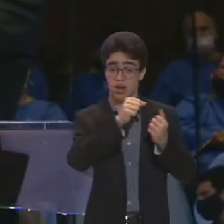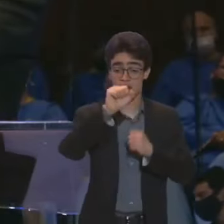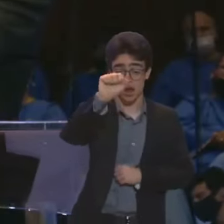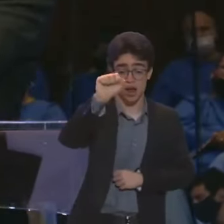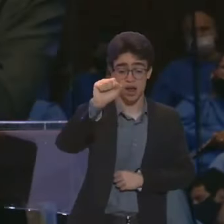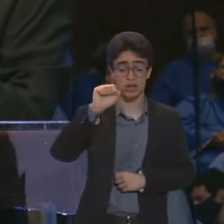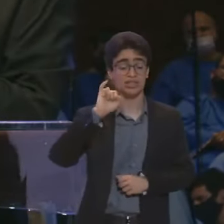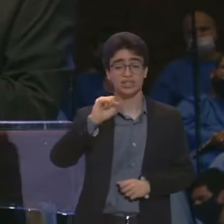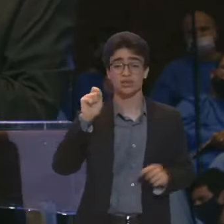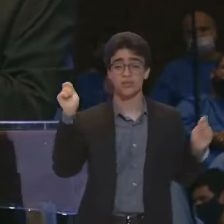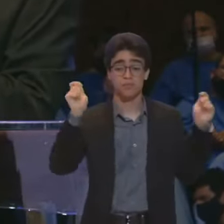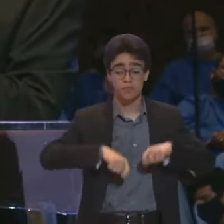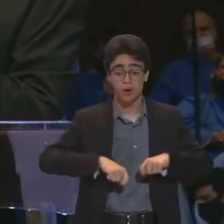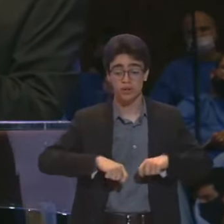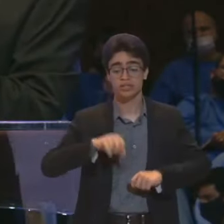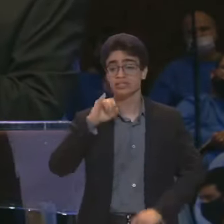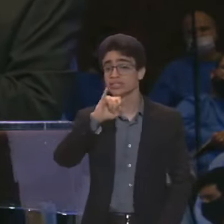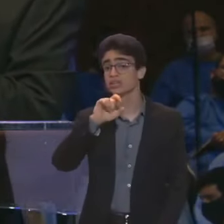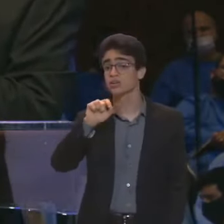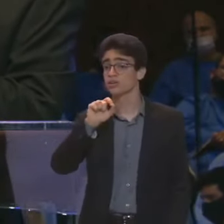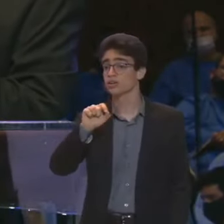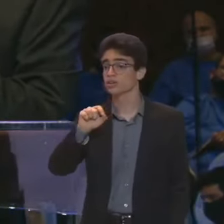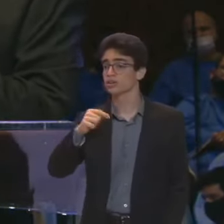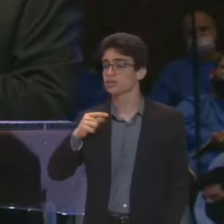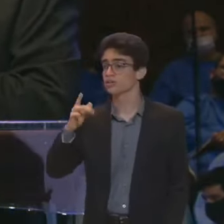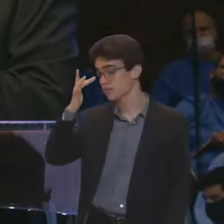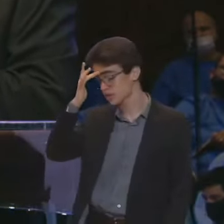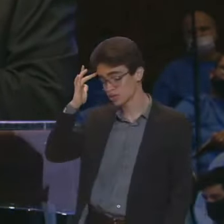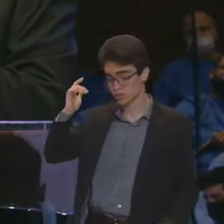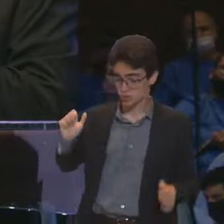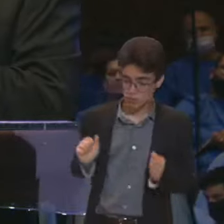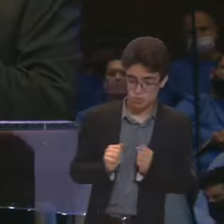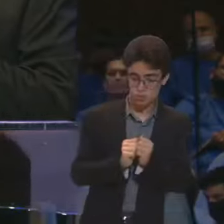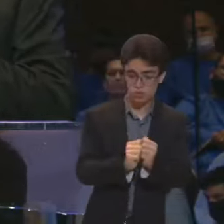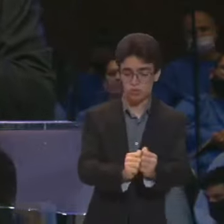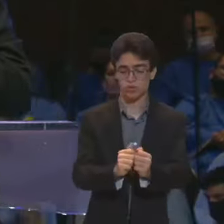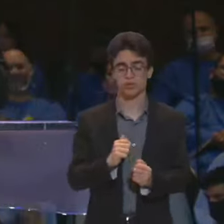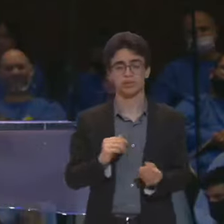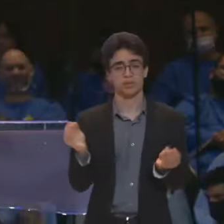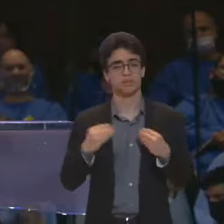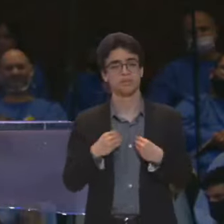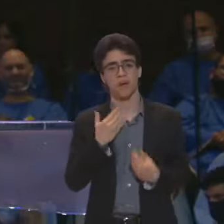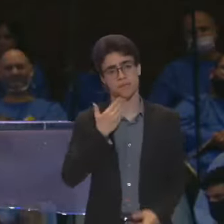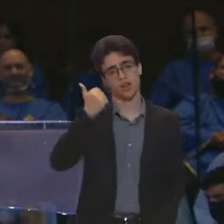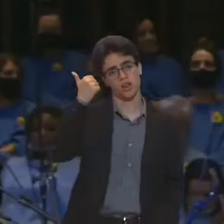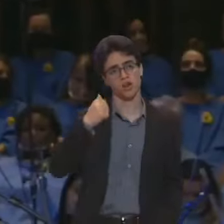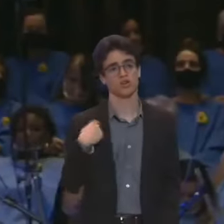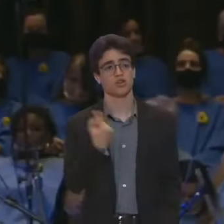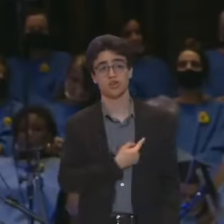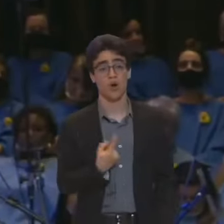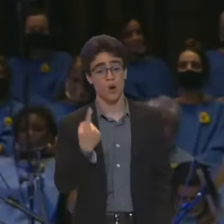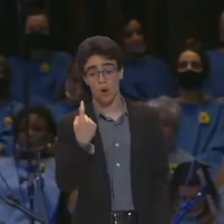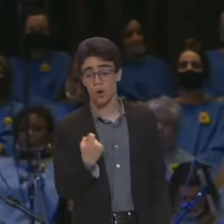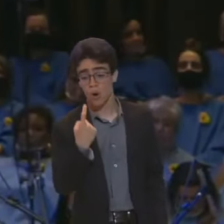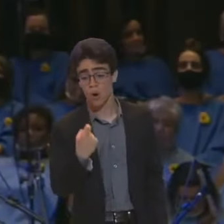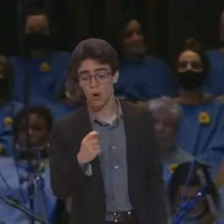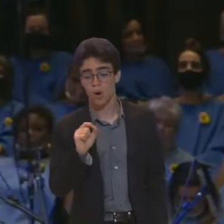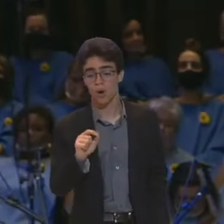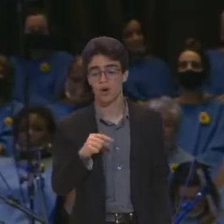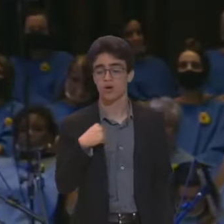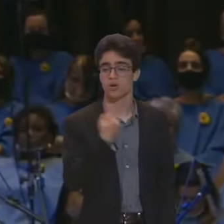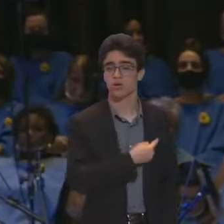tem sentido se quem caminhar com a gente melhorar. Nós somos a única religião no mundo onde a gente marca